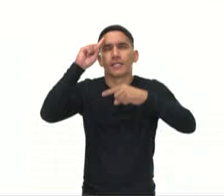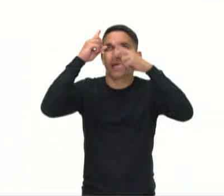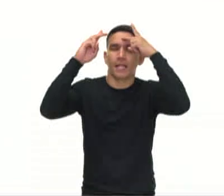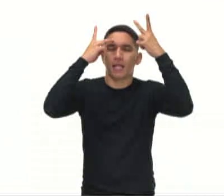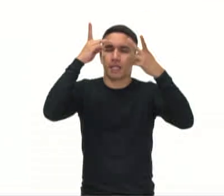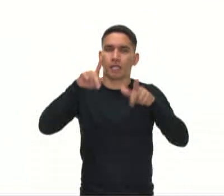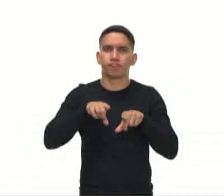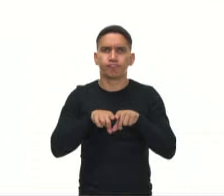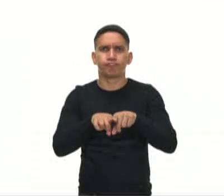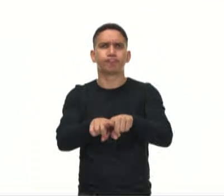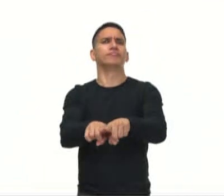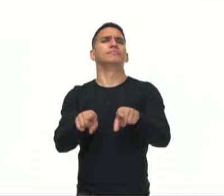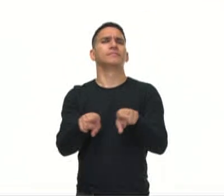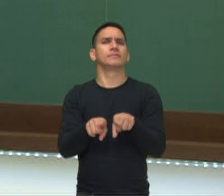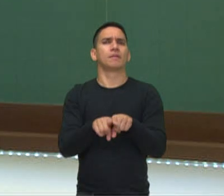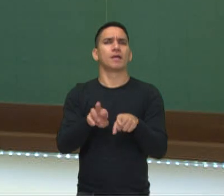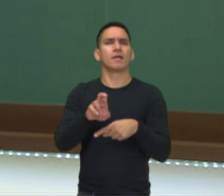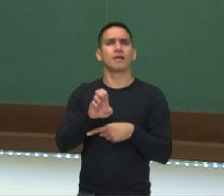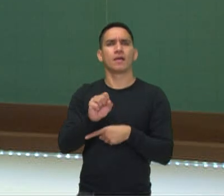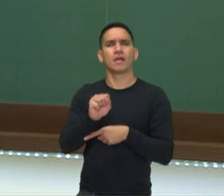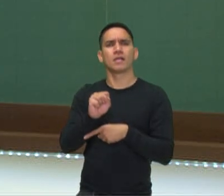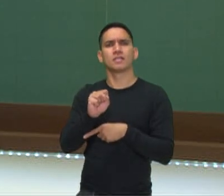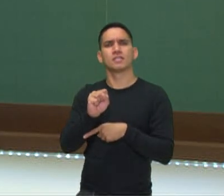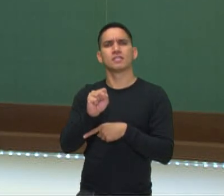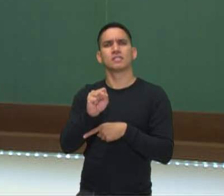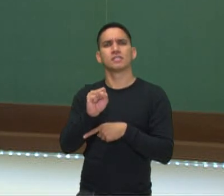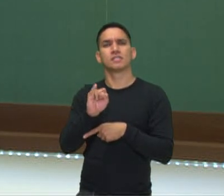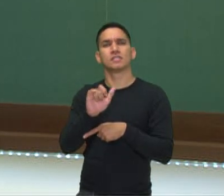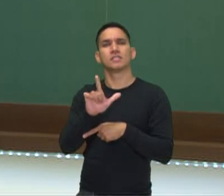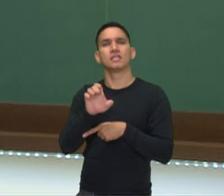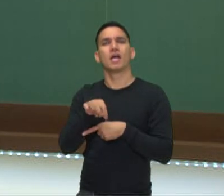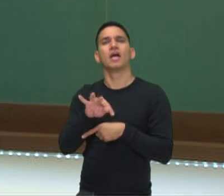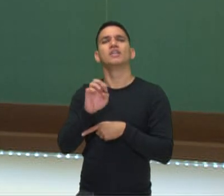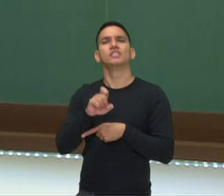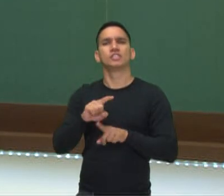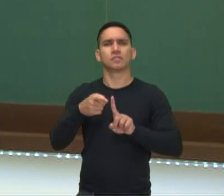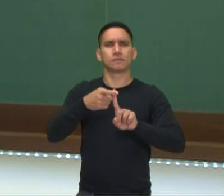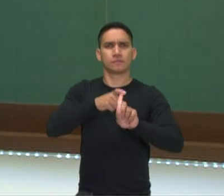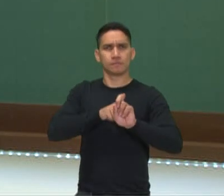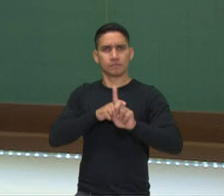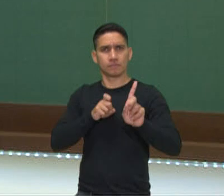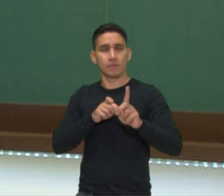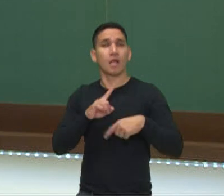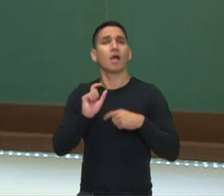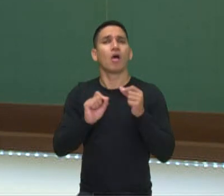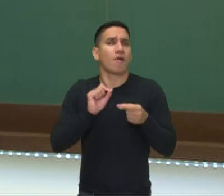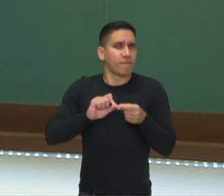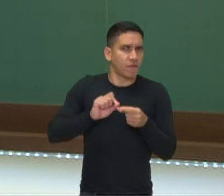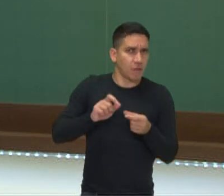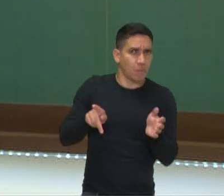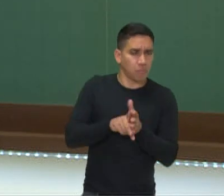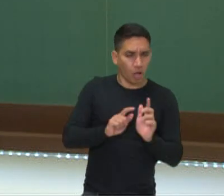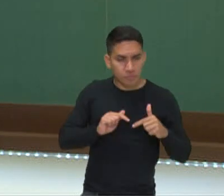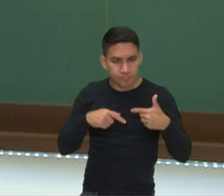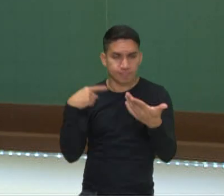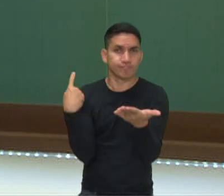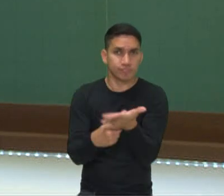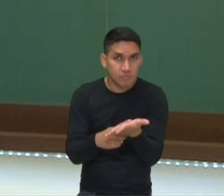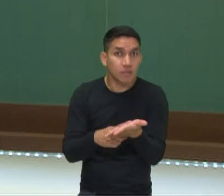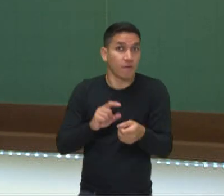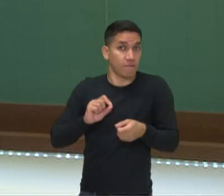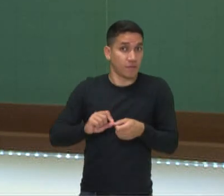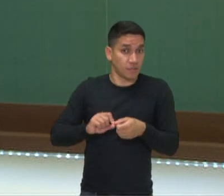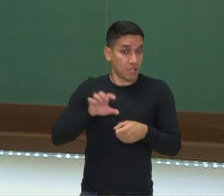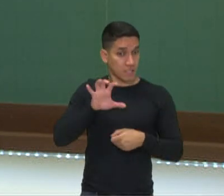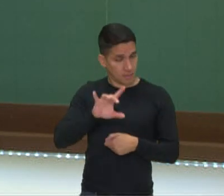e resiliente. Então, exercer bem as tarefas que nós nos comprometemos a exercer,